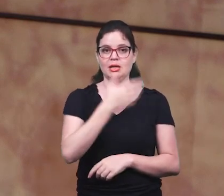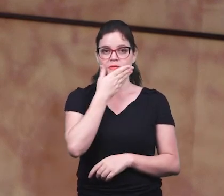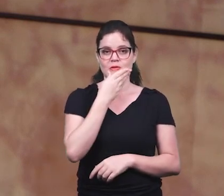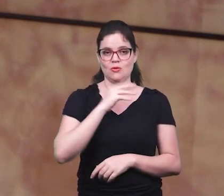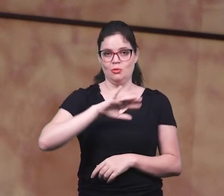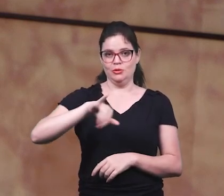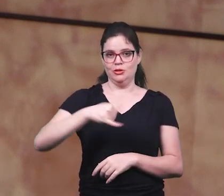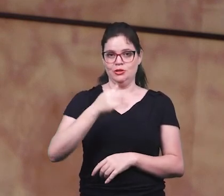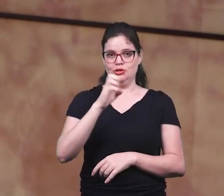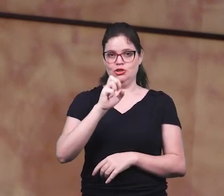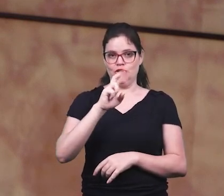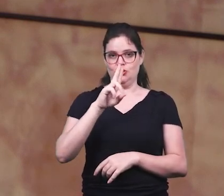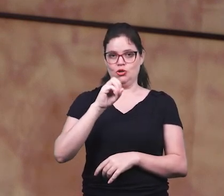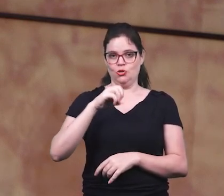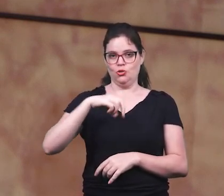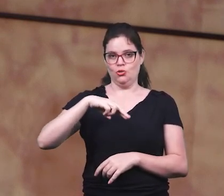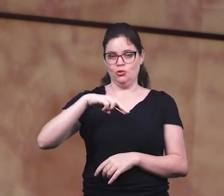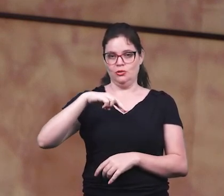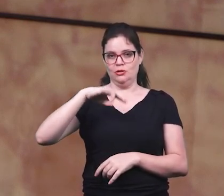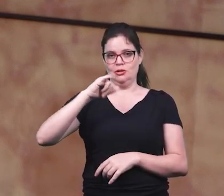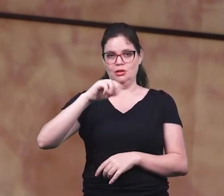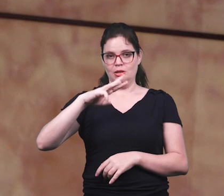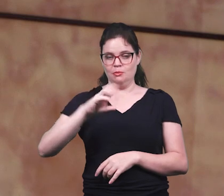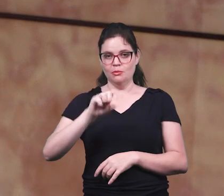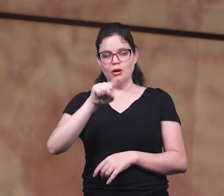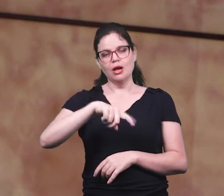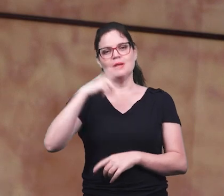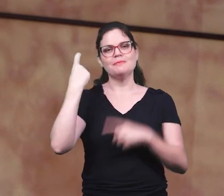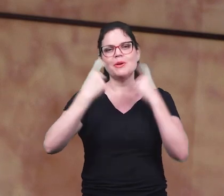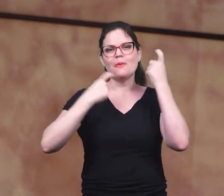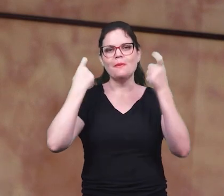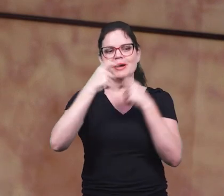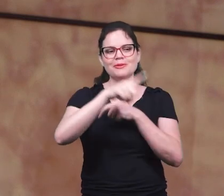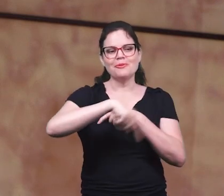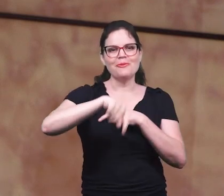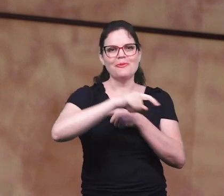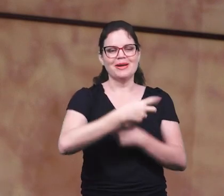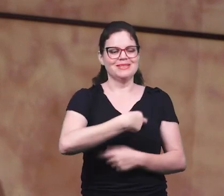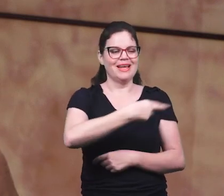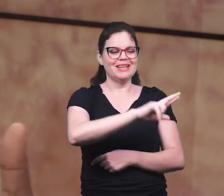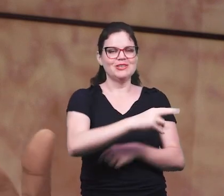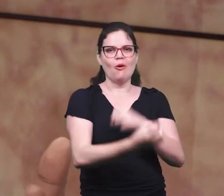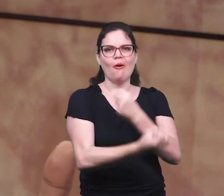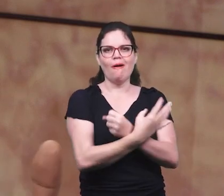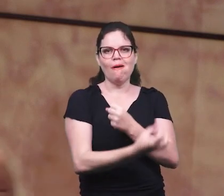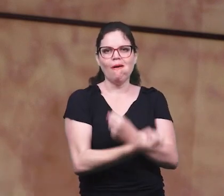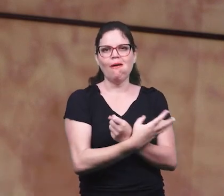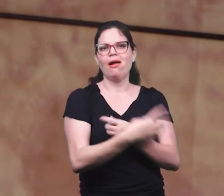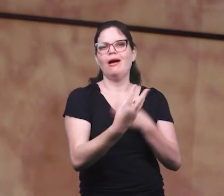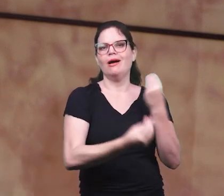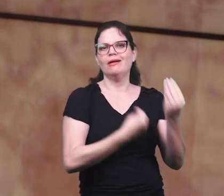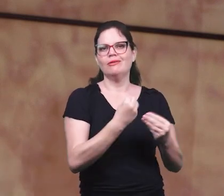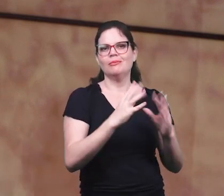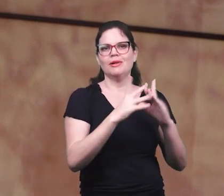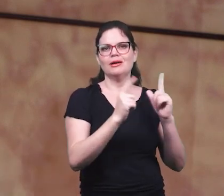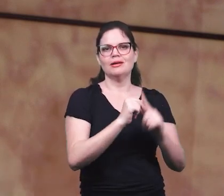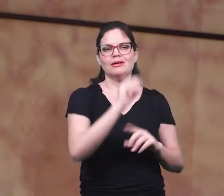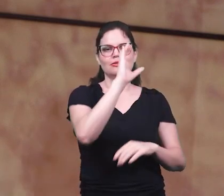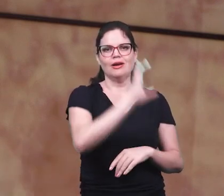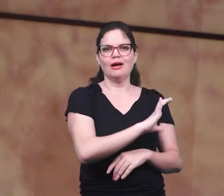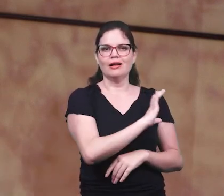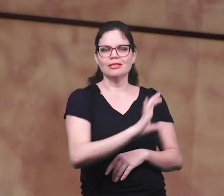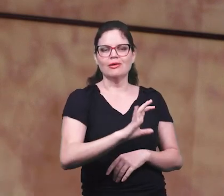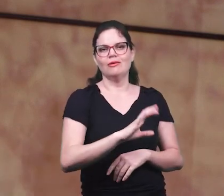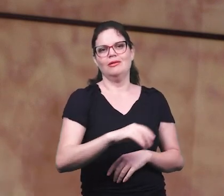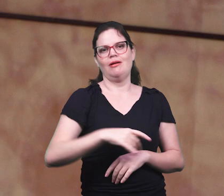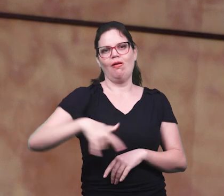ele estava muito preocupado com a corrupção do clero, a corrupção, como que o clero vivia,